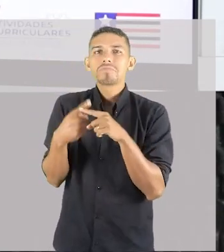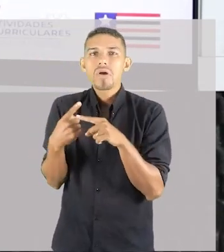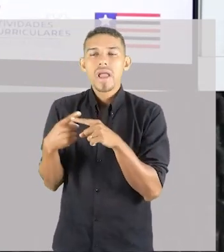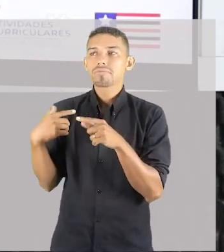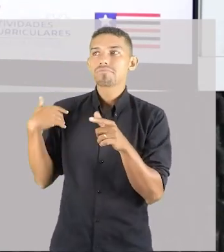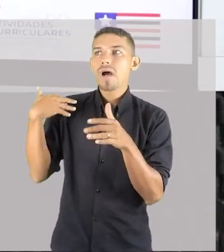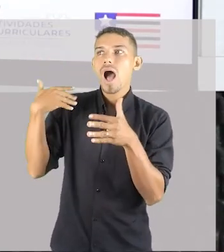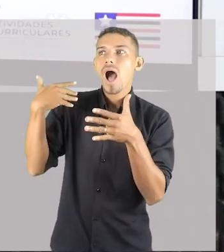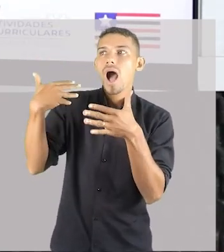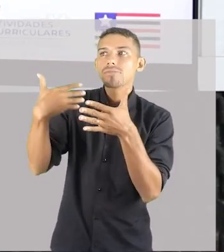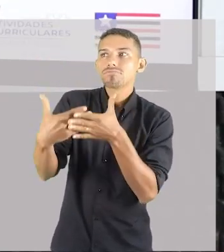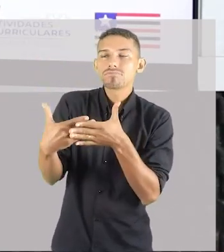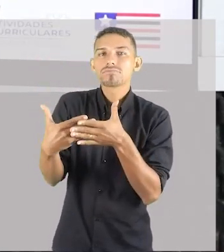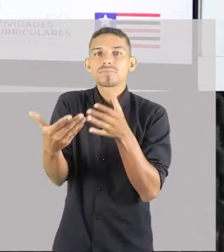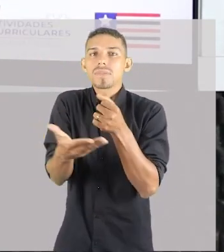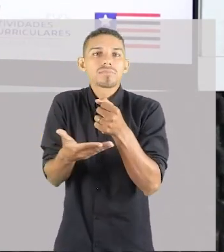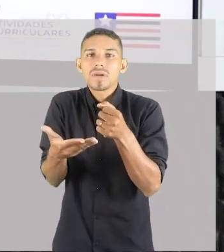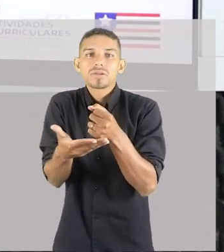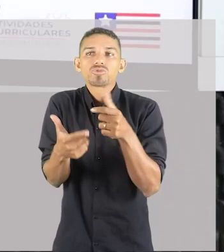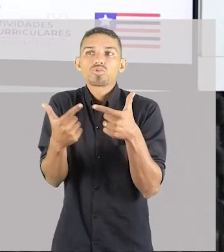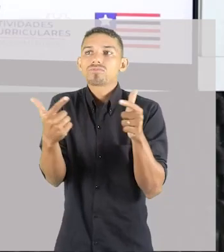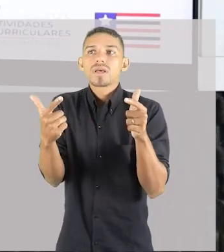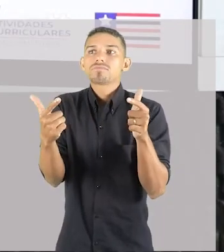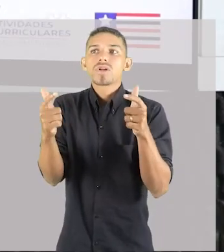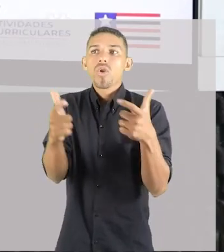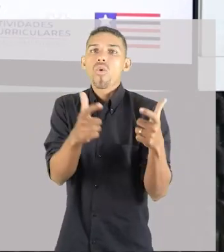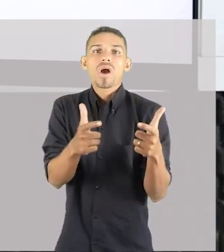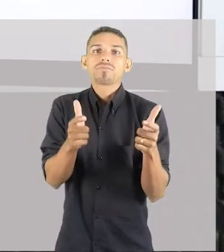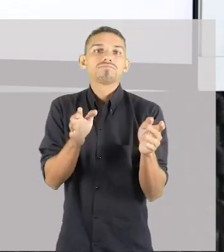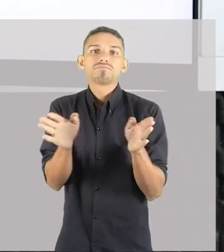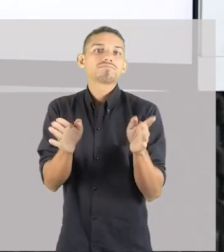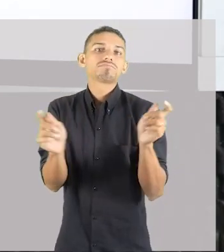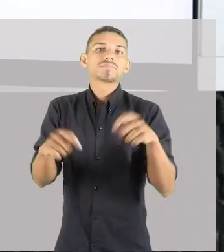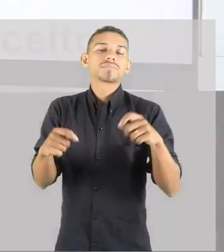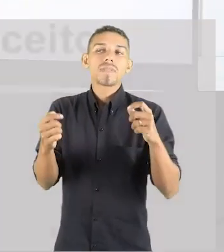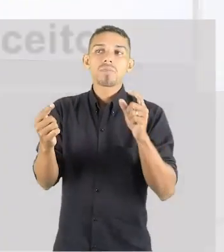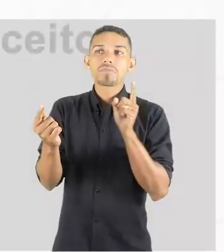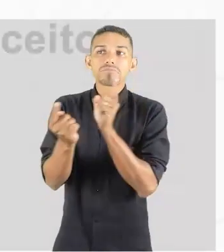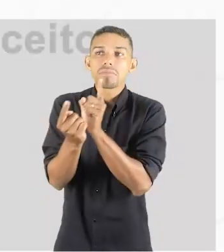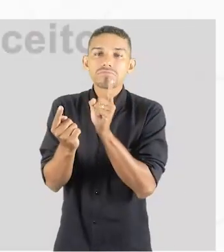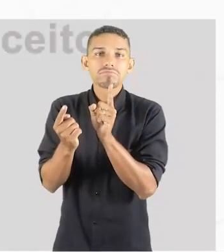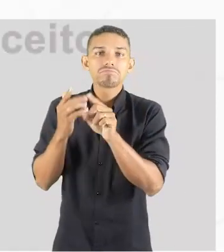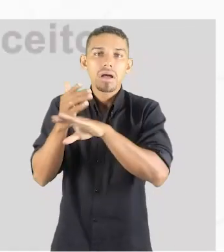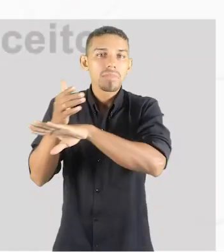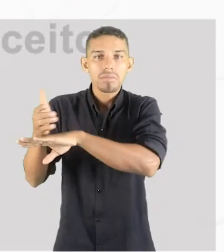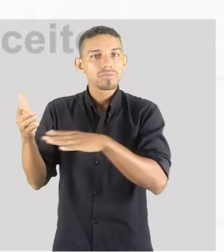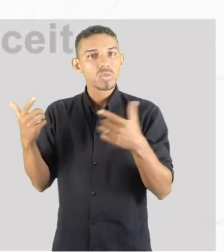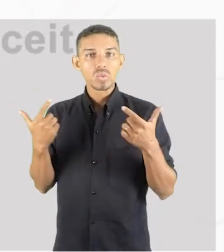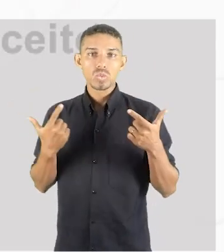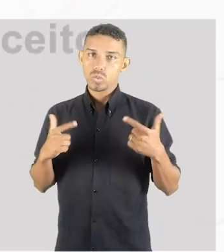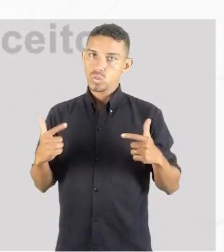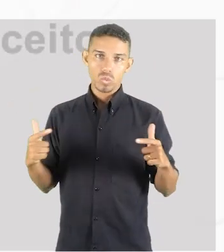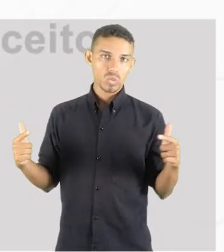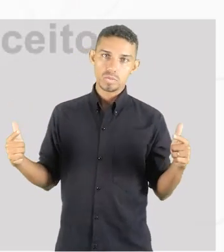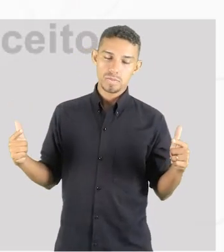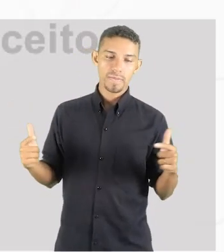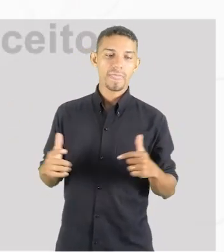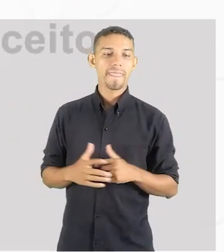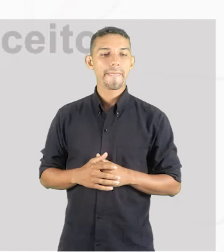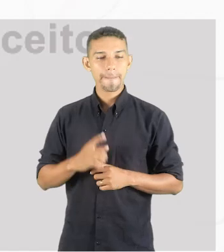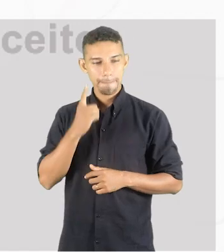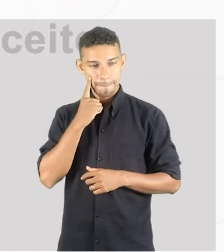desde a educação mais básica possível. Já vou explicar para vocês, certo? A leitura ou interpretação de qualquer obra de